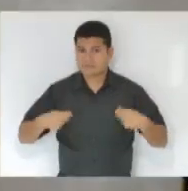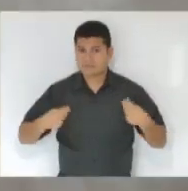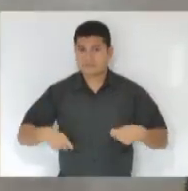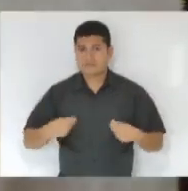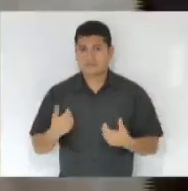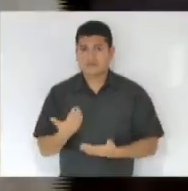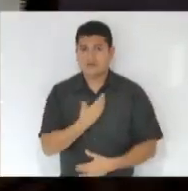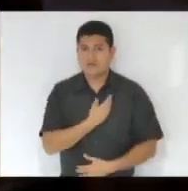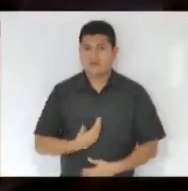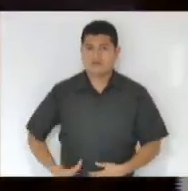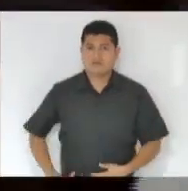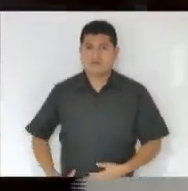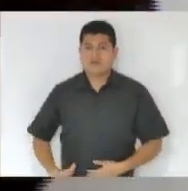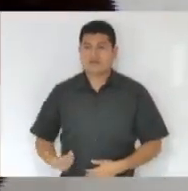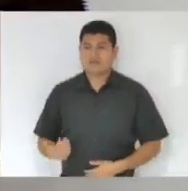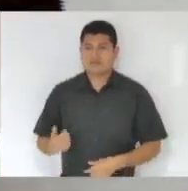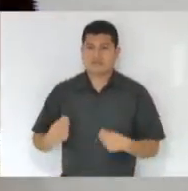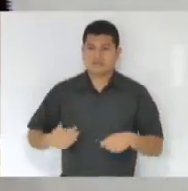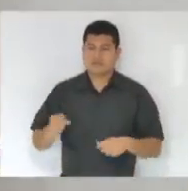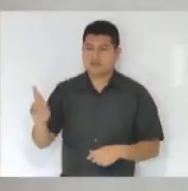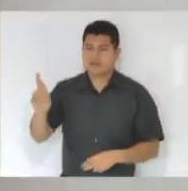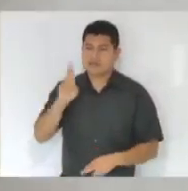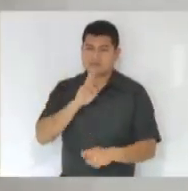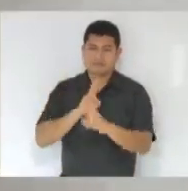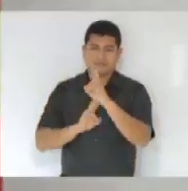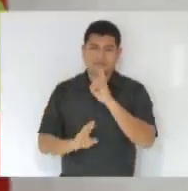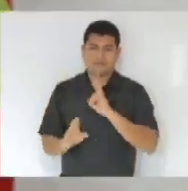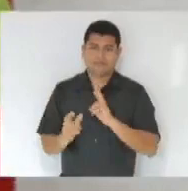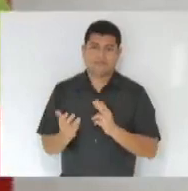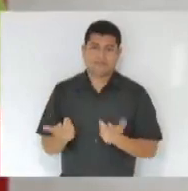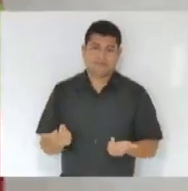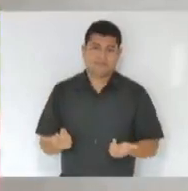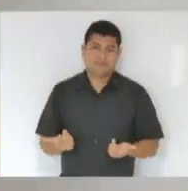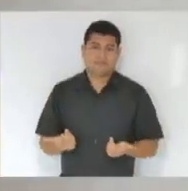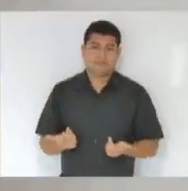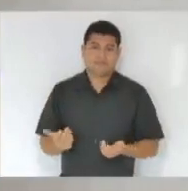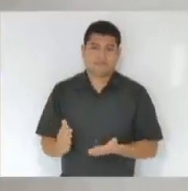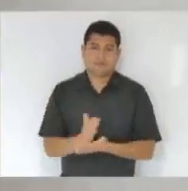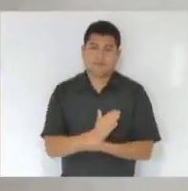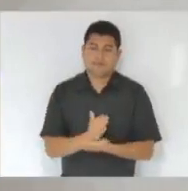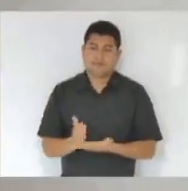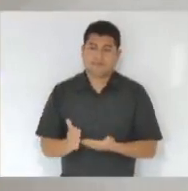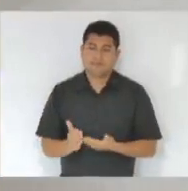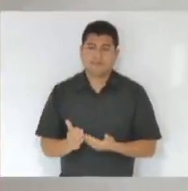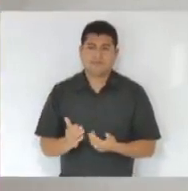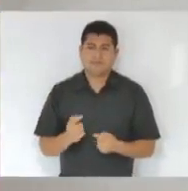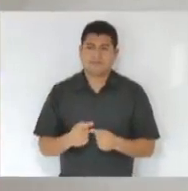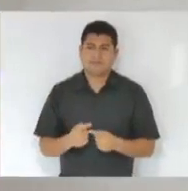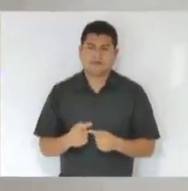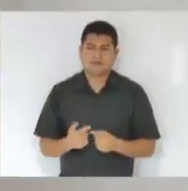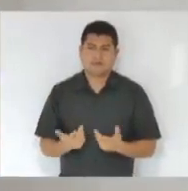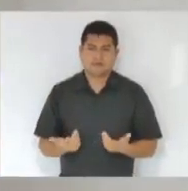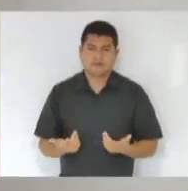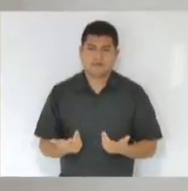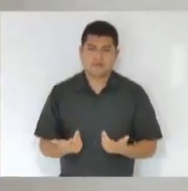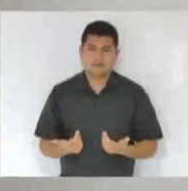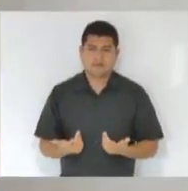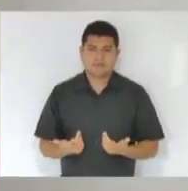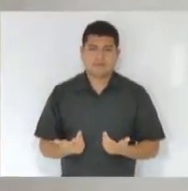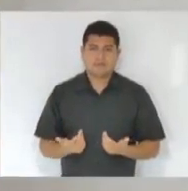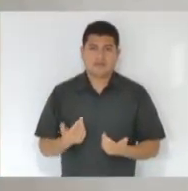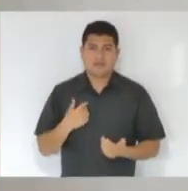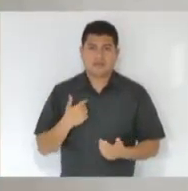nos dê algumas respostas. E eu falo em que sentido? Eu estou no meu